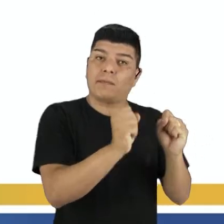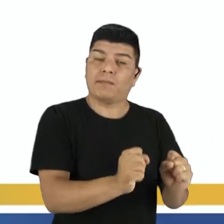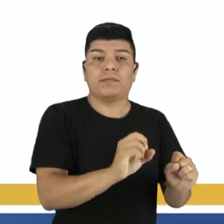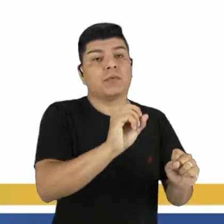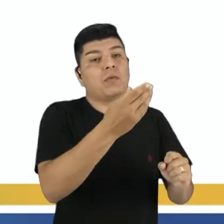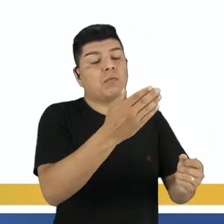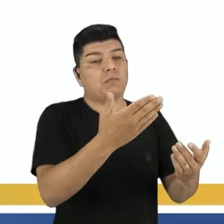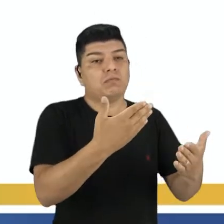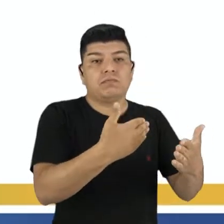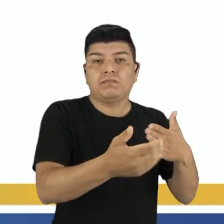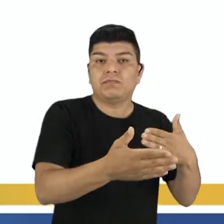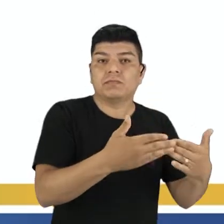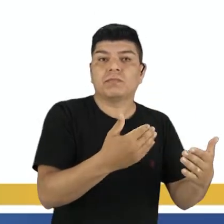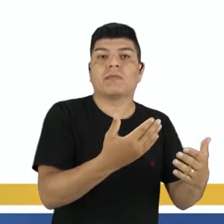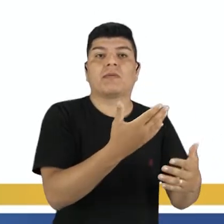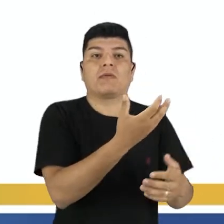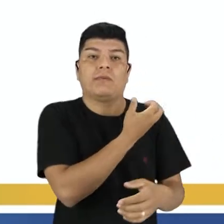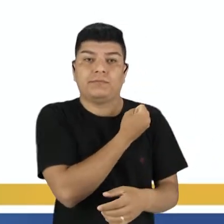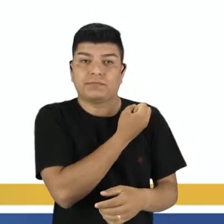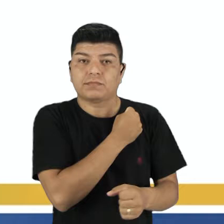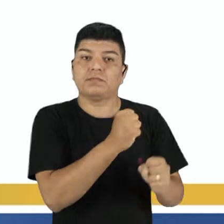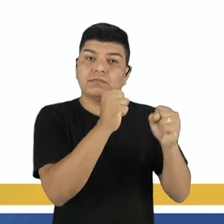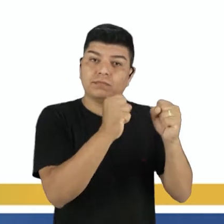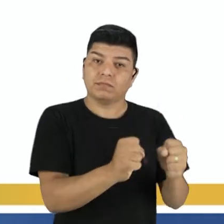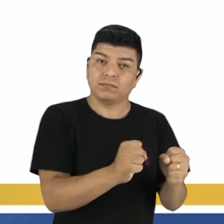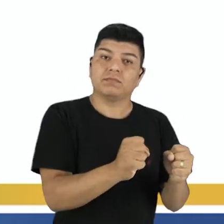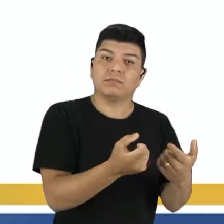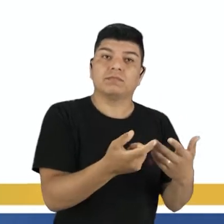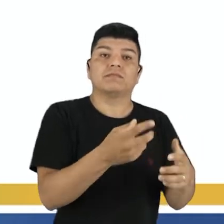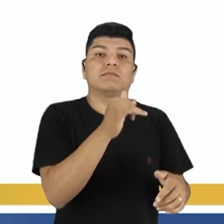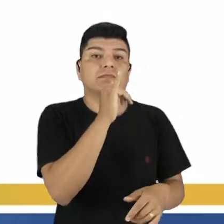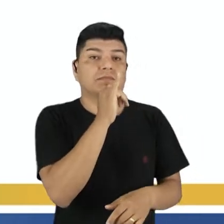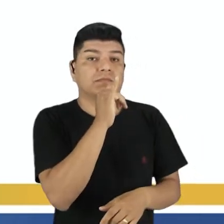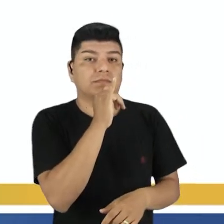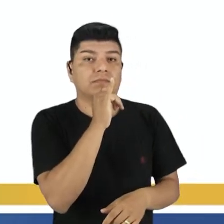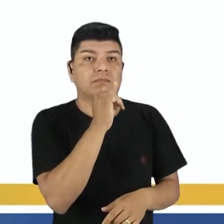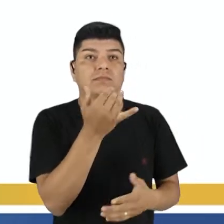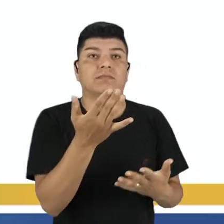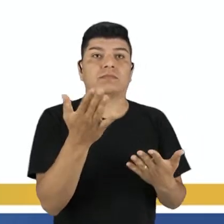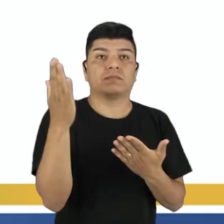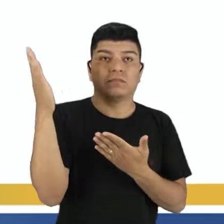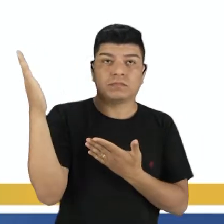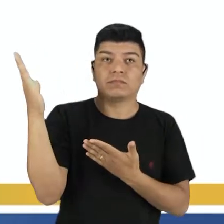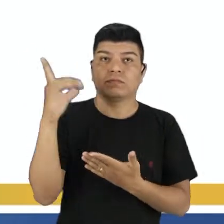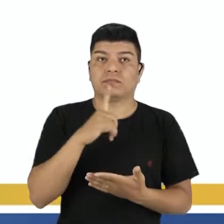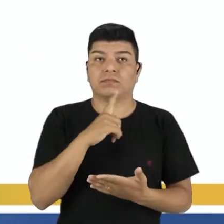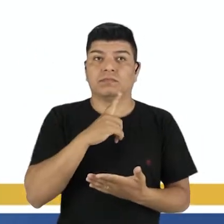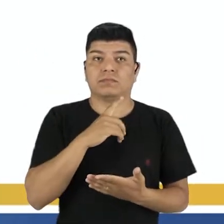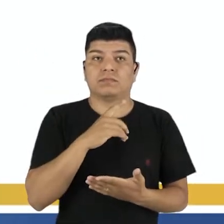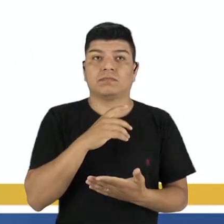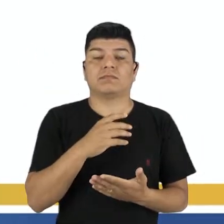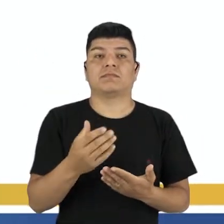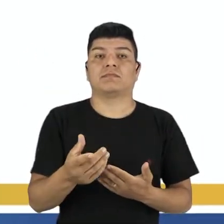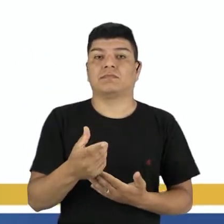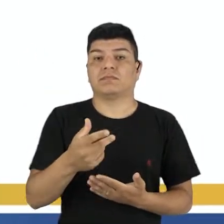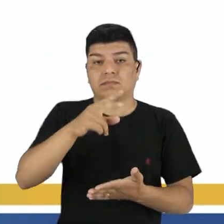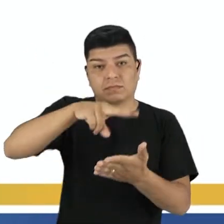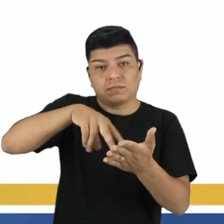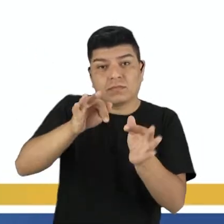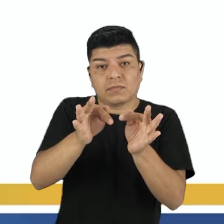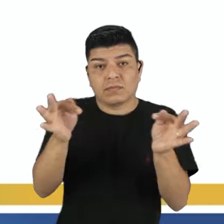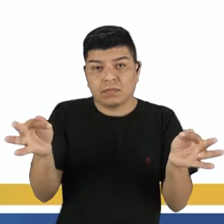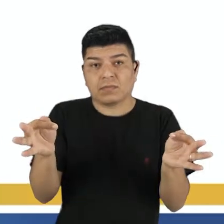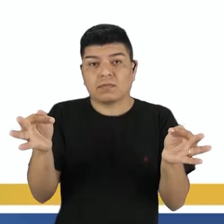usar qualquer número para designar esse substantivo. Por exemplo, aí tem um exemplozinho embaixo. One pair, uma